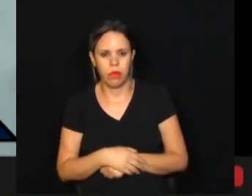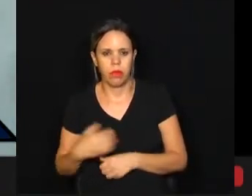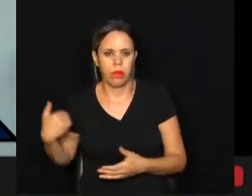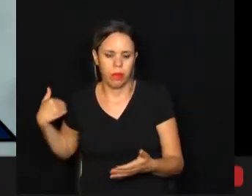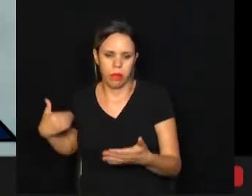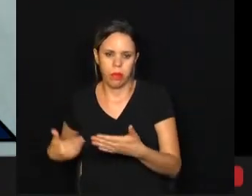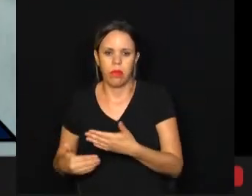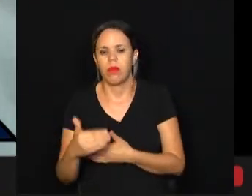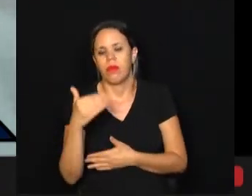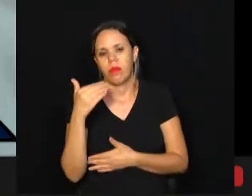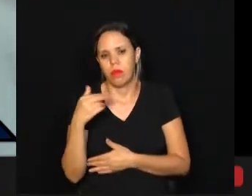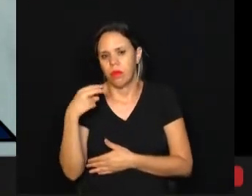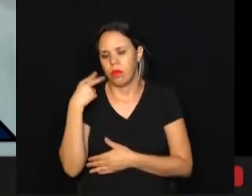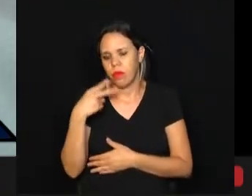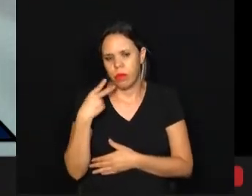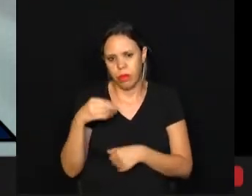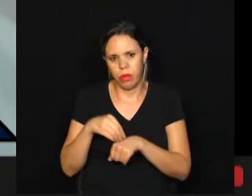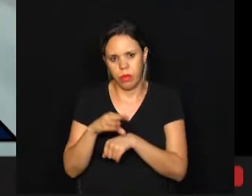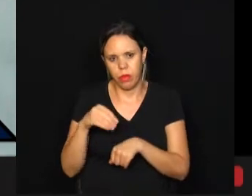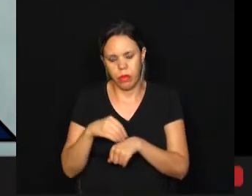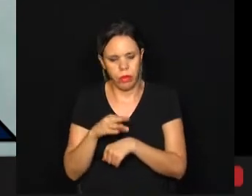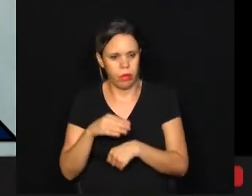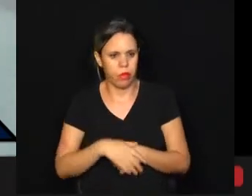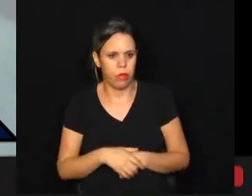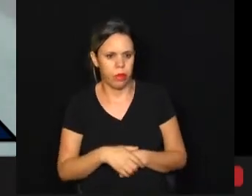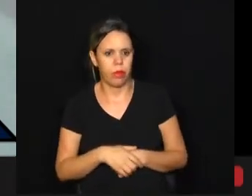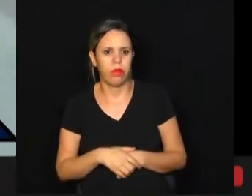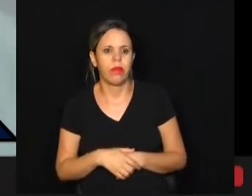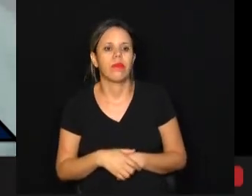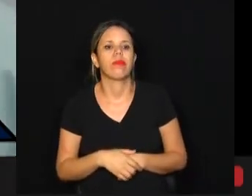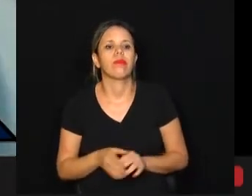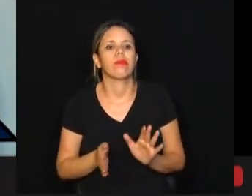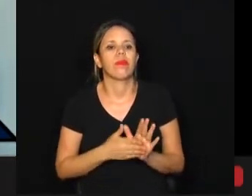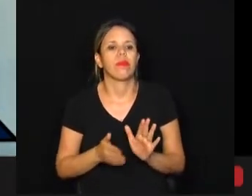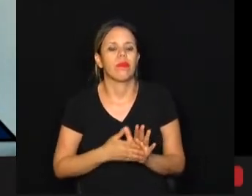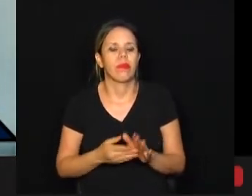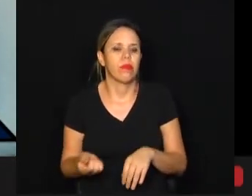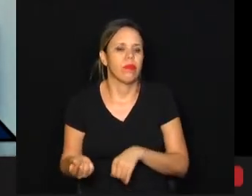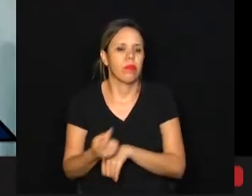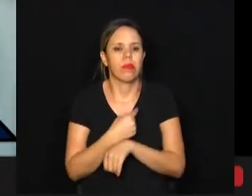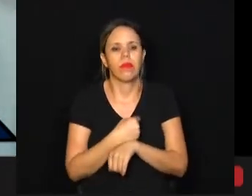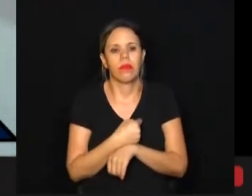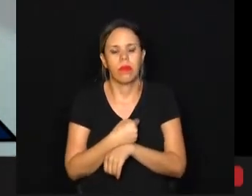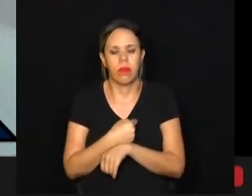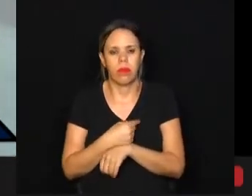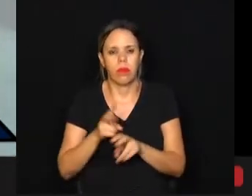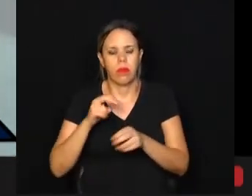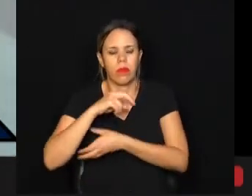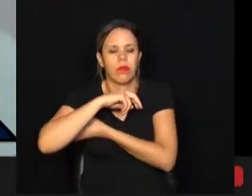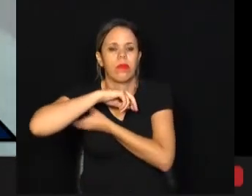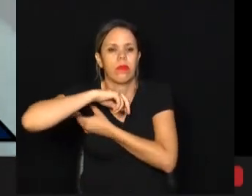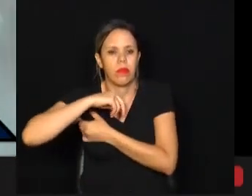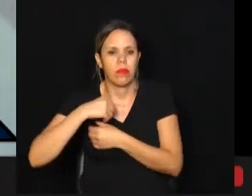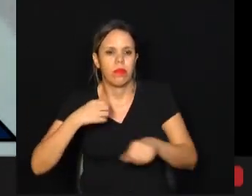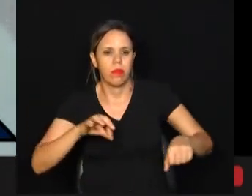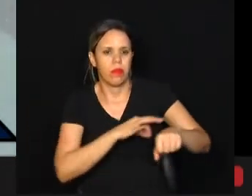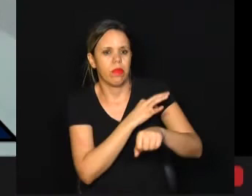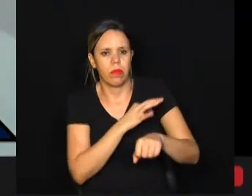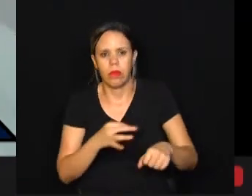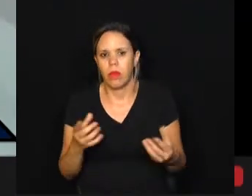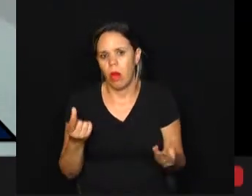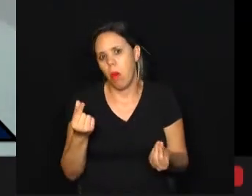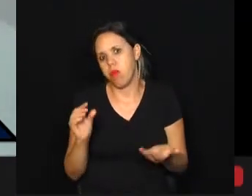Recentemente, o vereador trouxe à baila aquela proposta lá anterior, que tratou de extinguir a orquestra sinfônica, que é muito